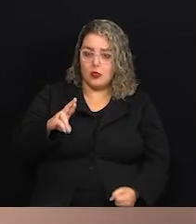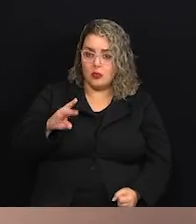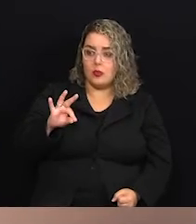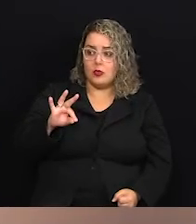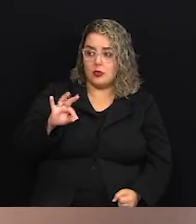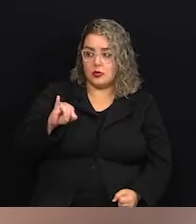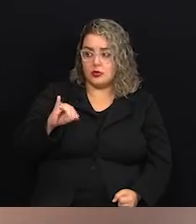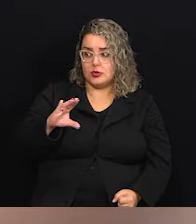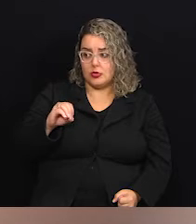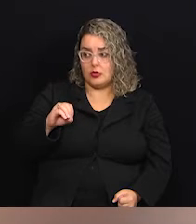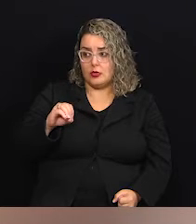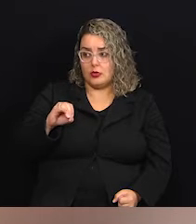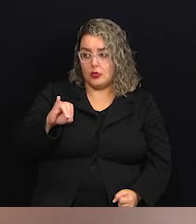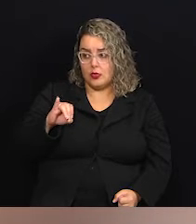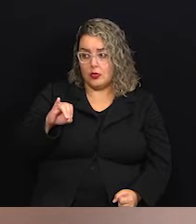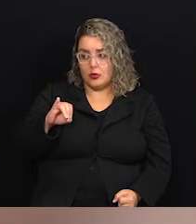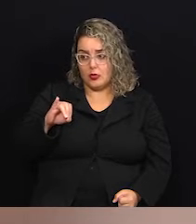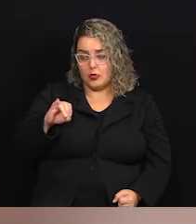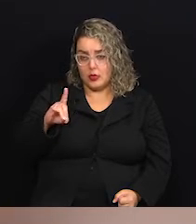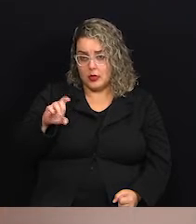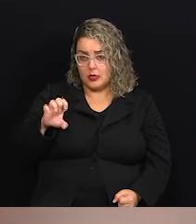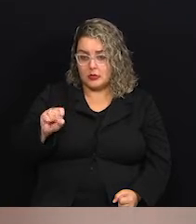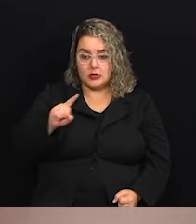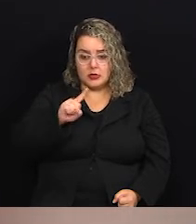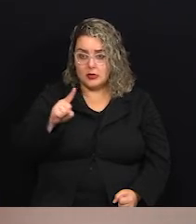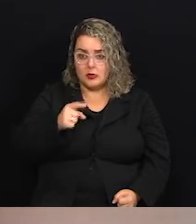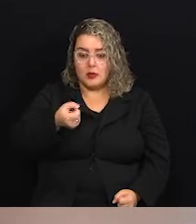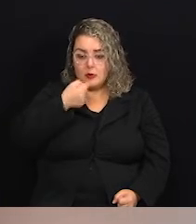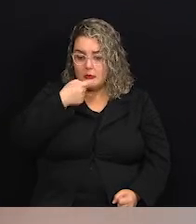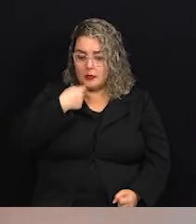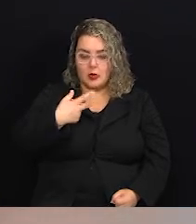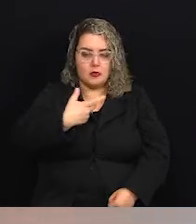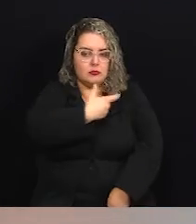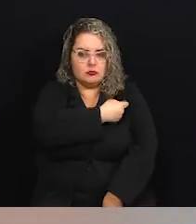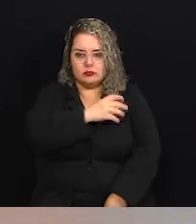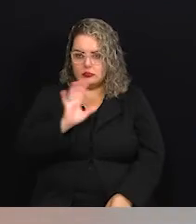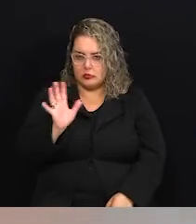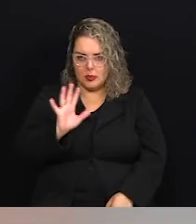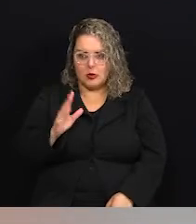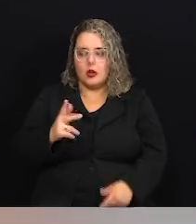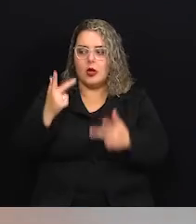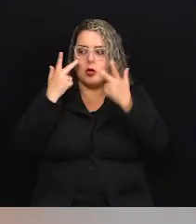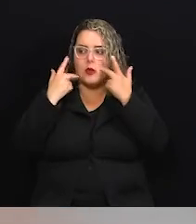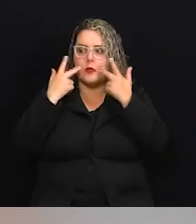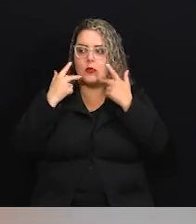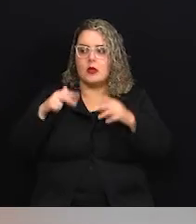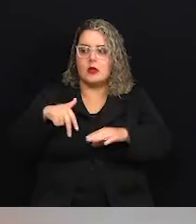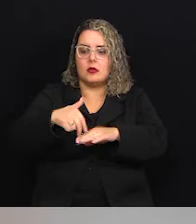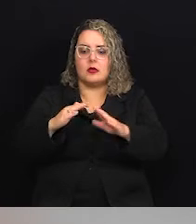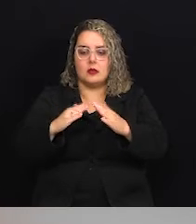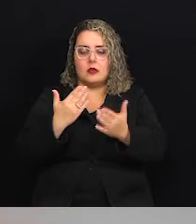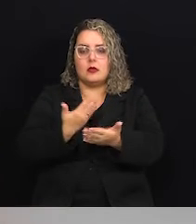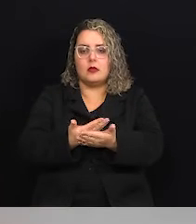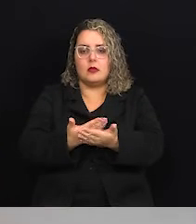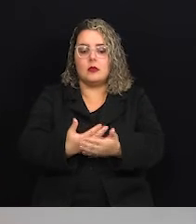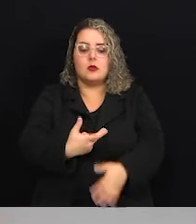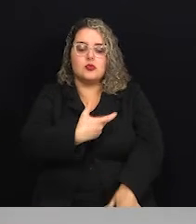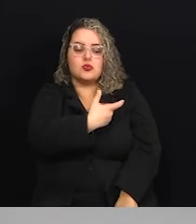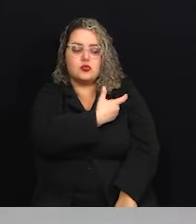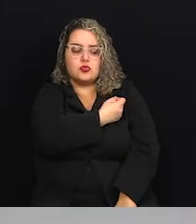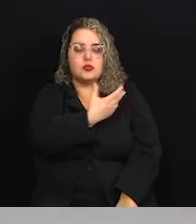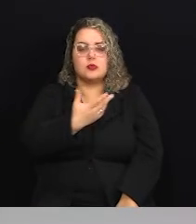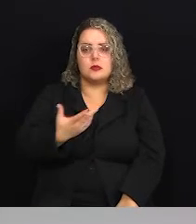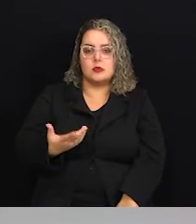de corticoides, mas corticoides nasais, não são os corticoides por boca, nem injeção. Muito comum os pacientes ir na farmácia tomar